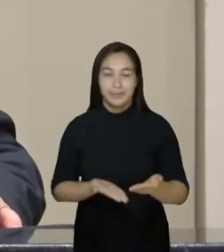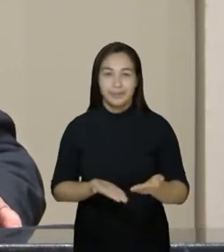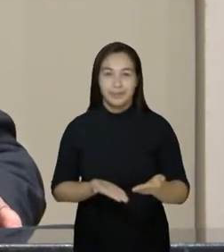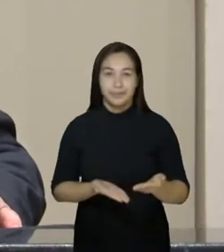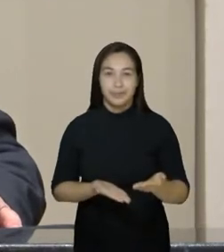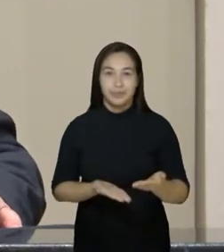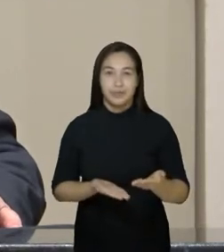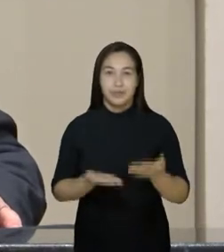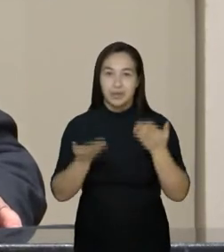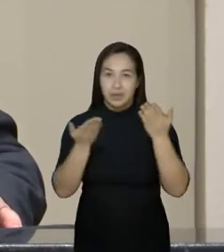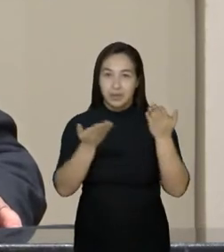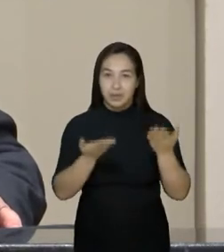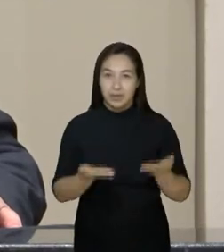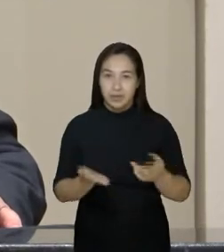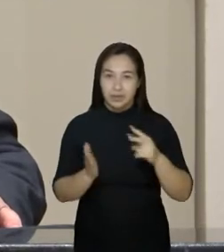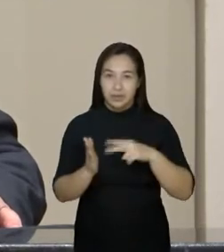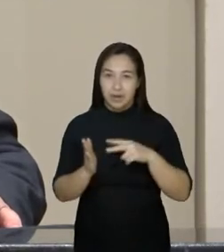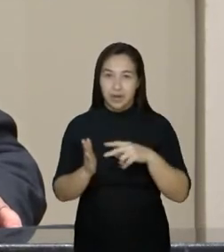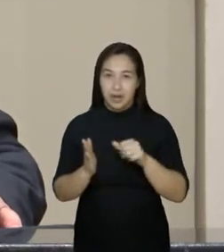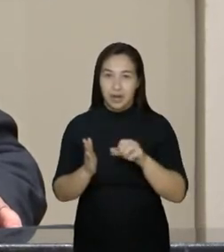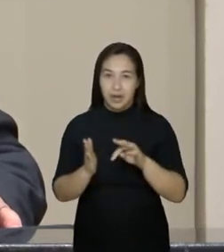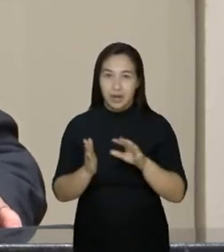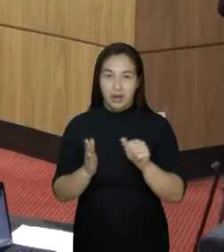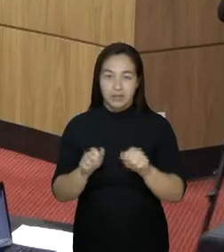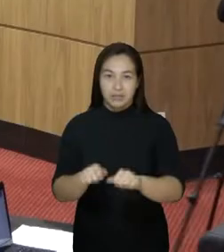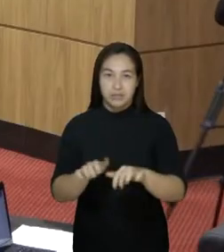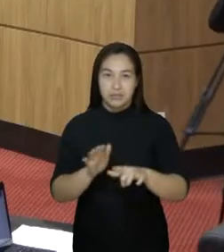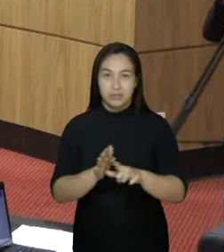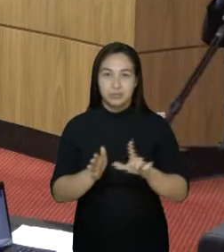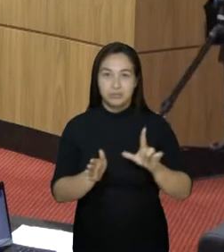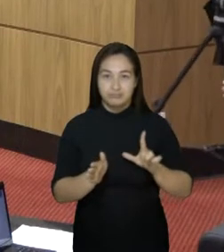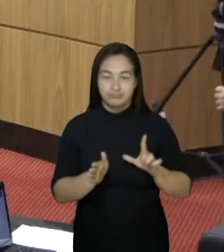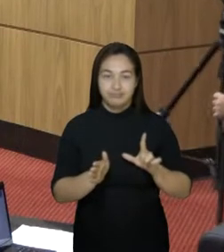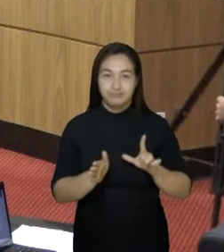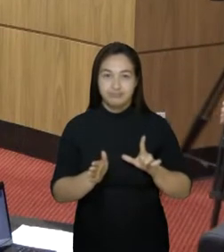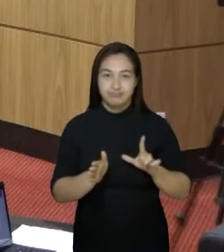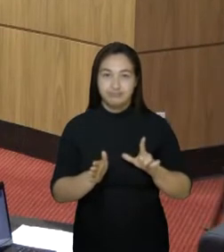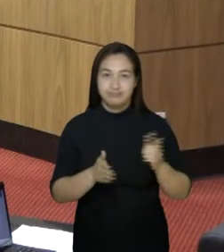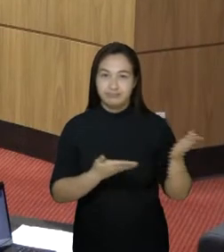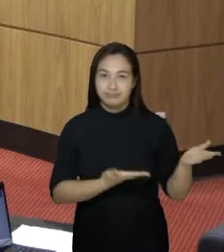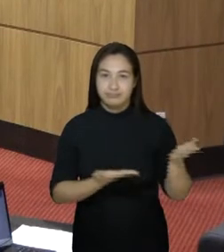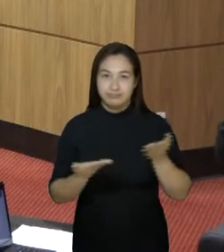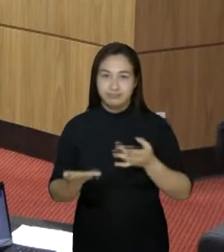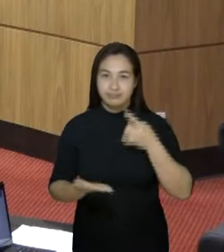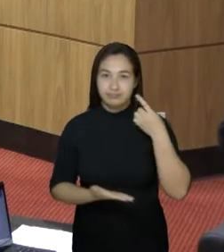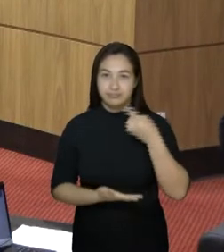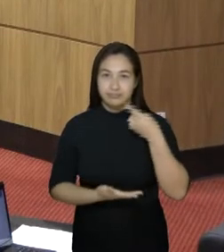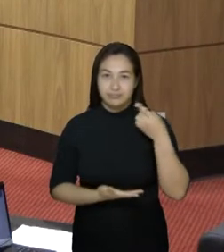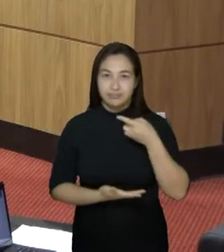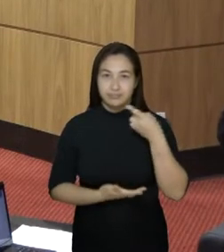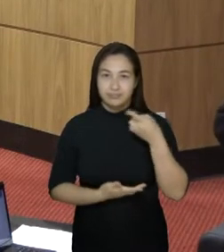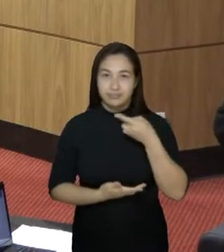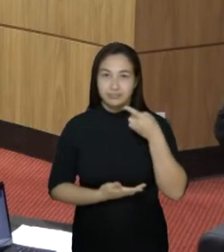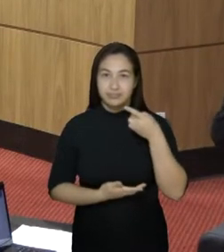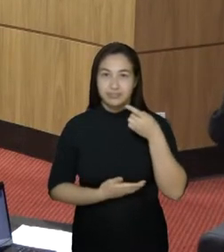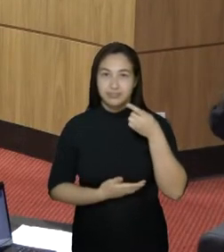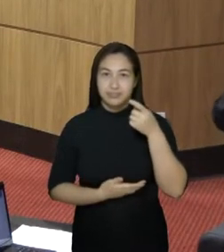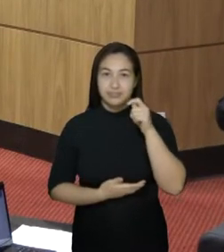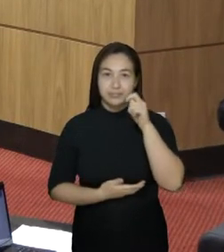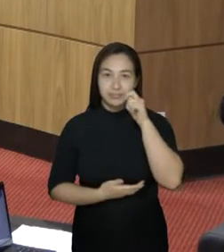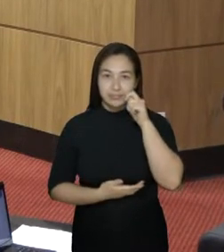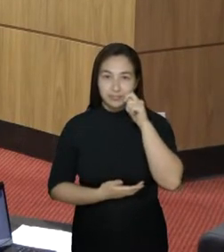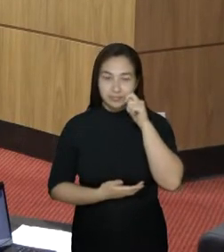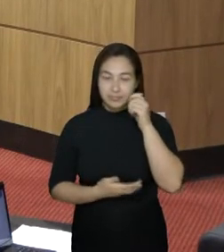ouvir a ata da última sessão e, para tanto, convido a deputada Ana Campagnolo para